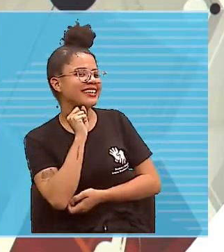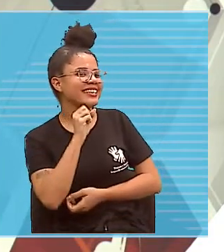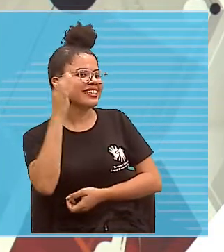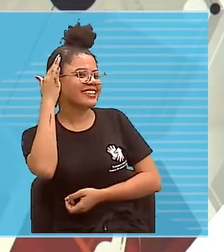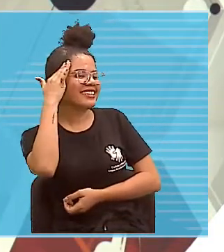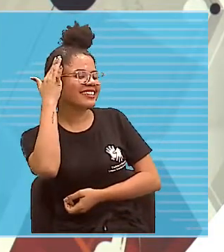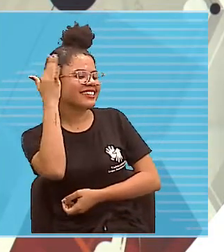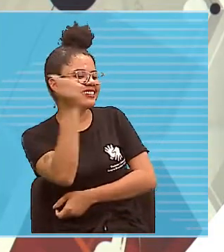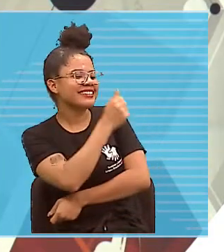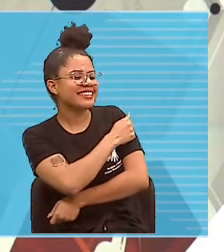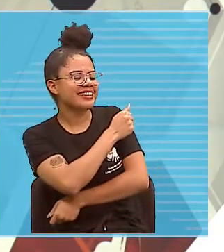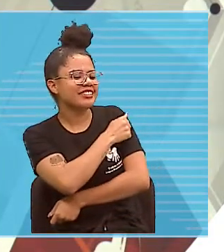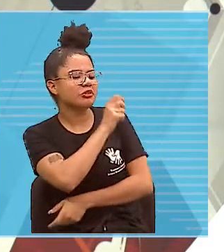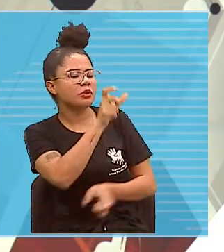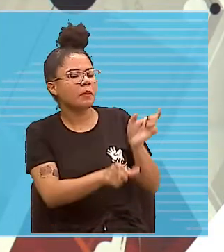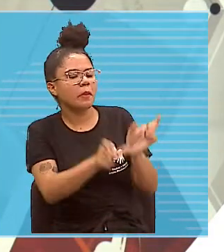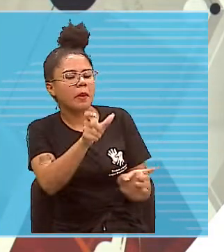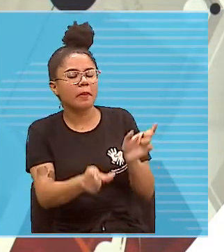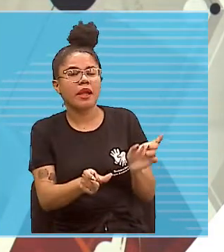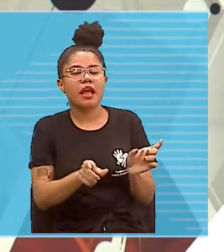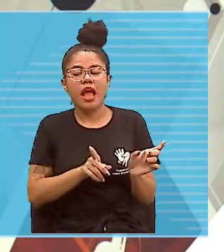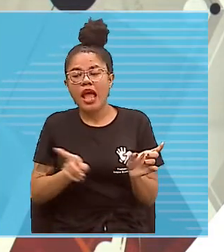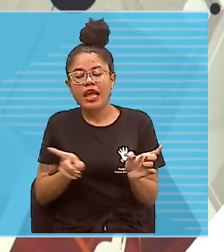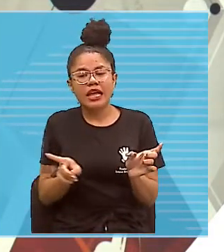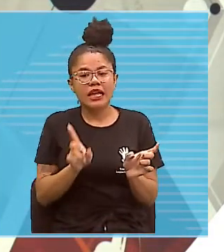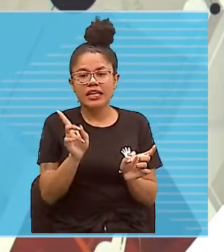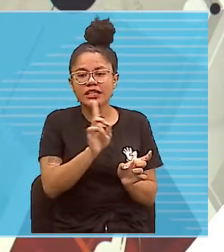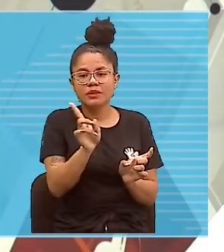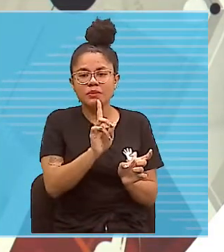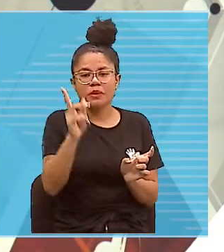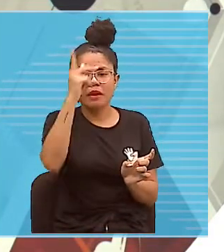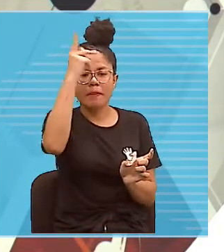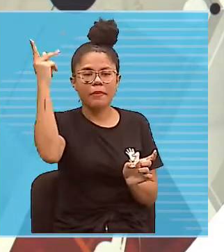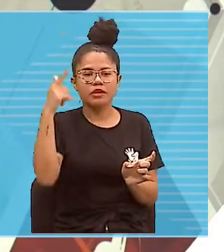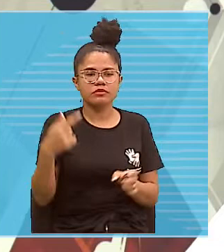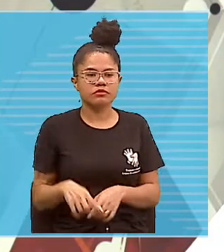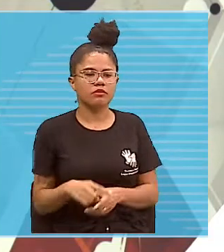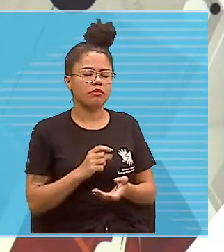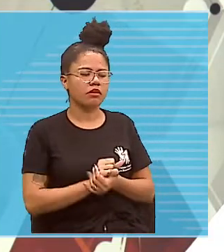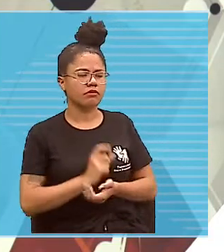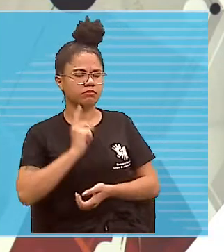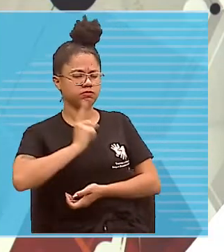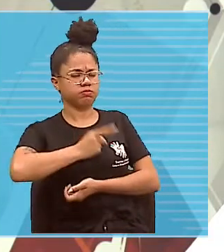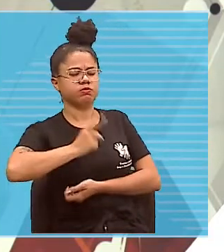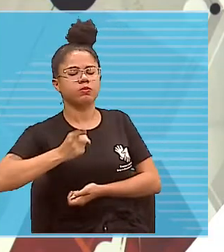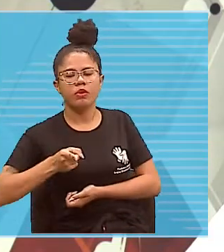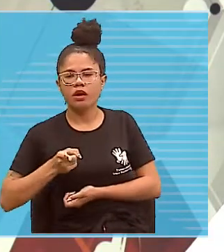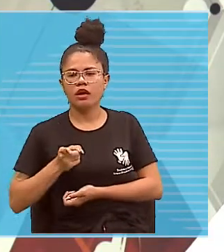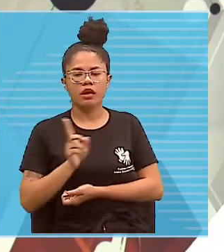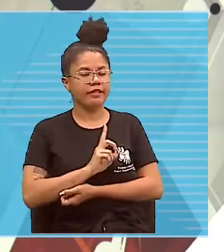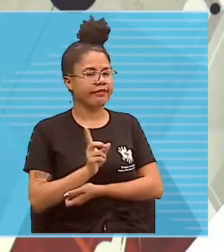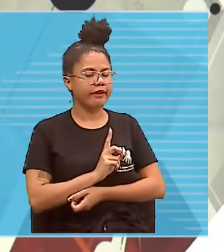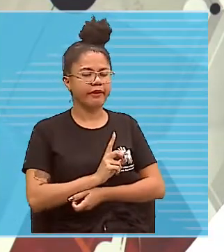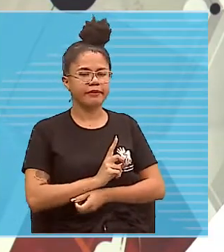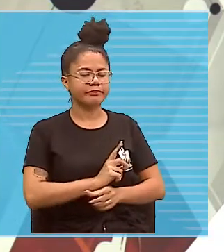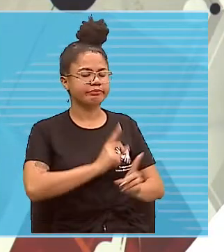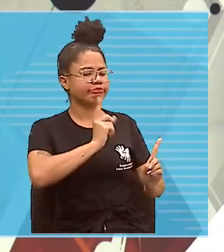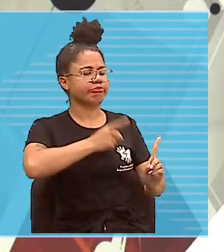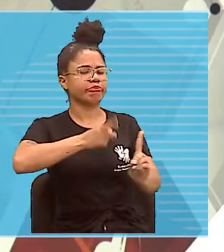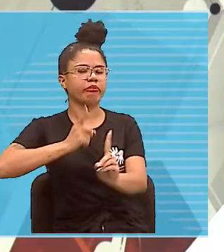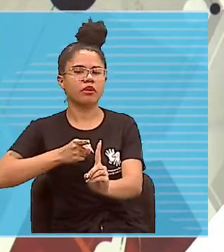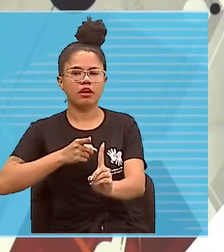esse gestor, ele não é aquele ser autoritário que só dá as